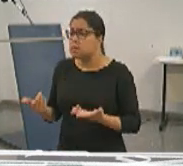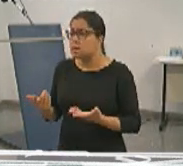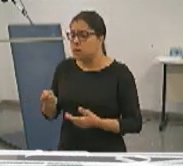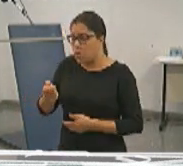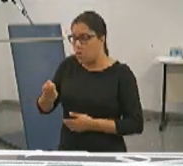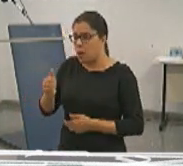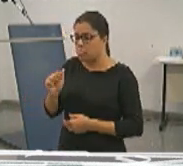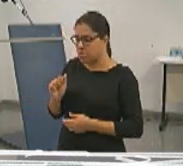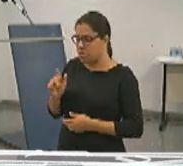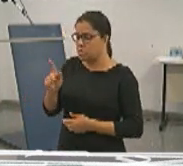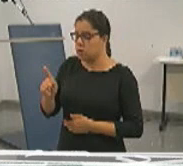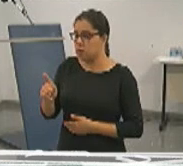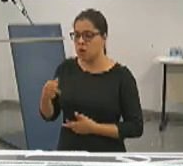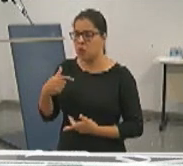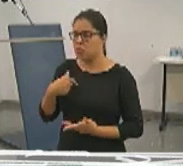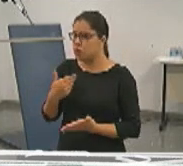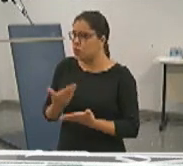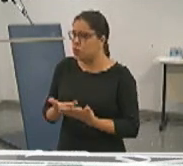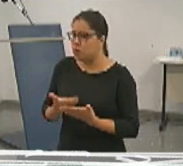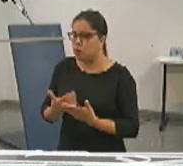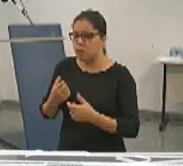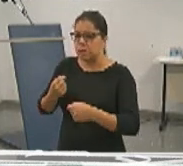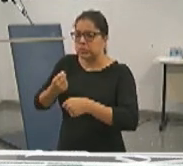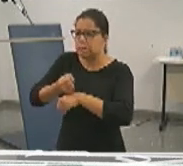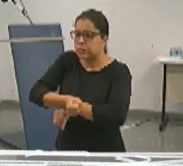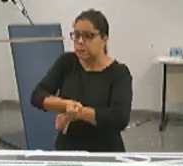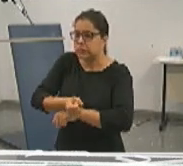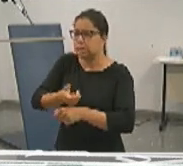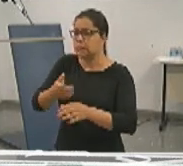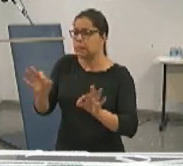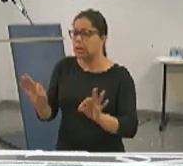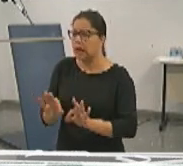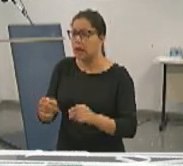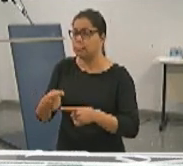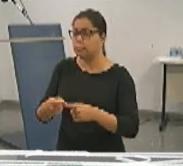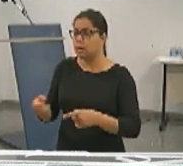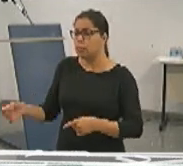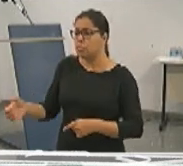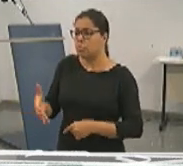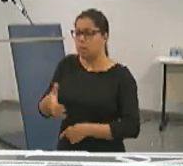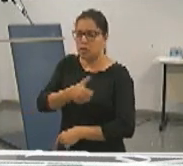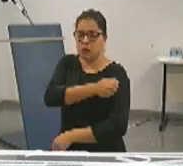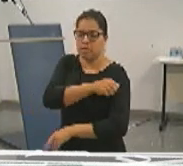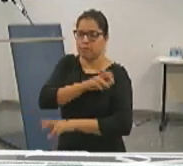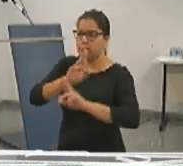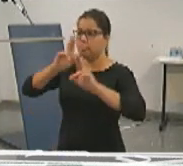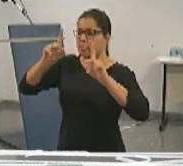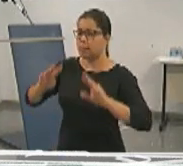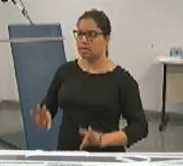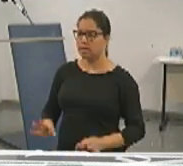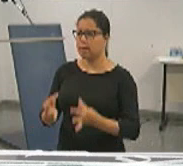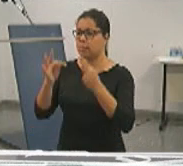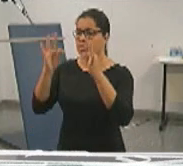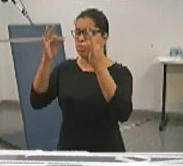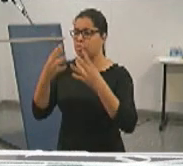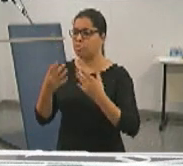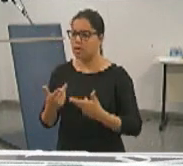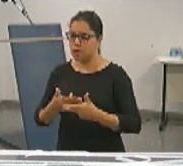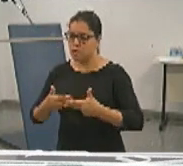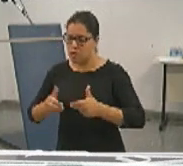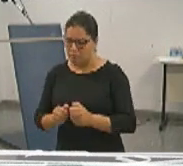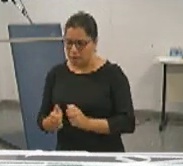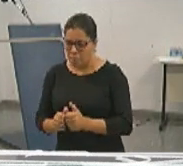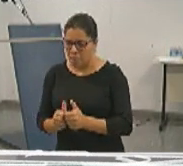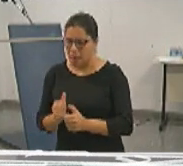não tenho nenhuma capacitação, não sei como lidar com essa nova geração, né, mais do smartphone, mais da